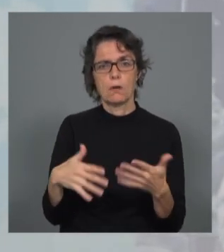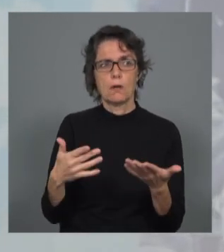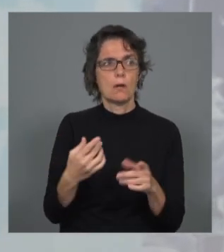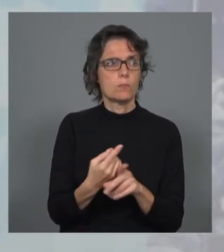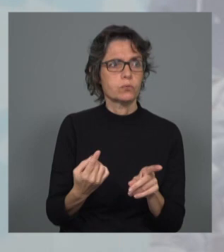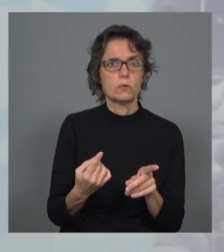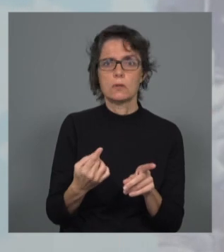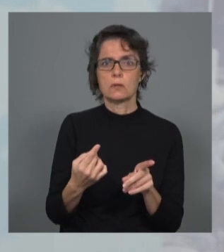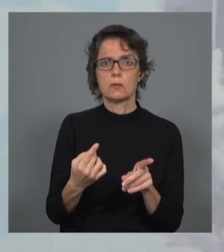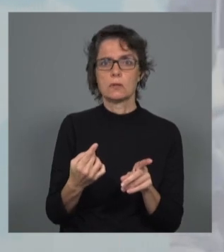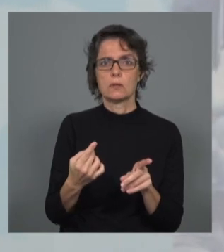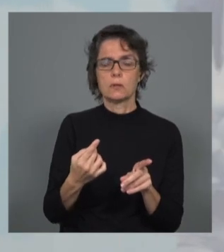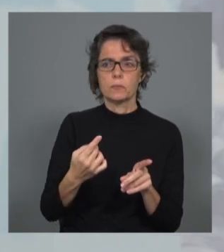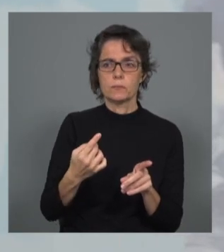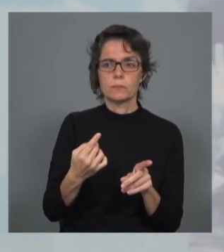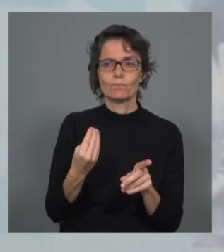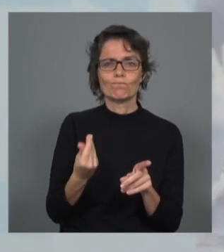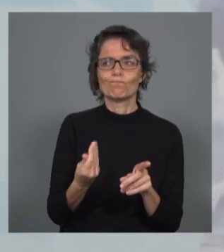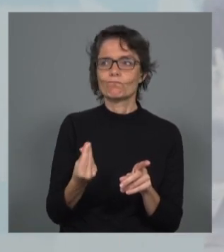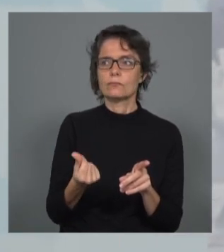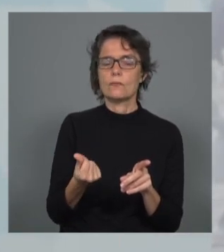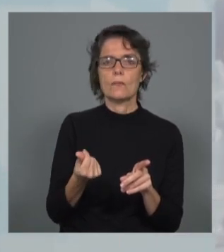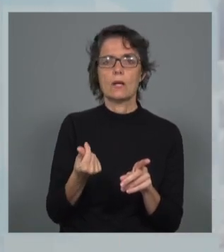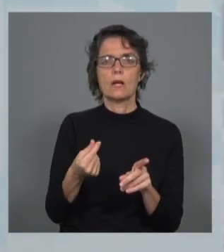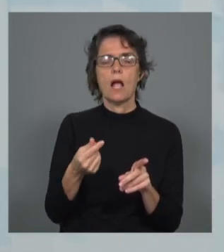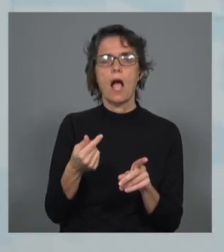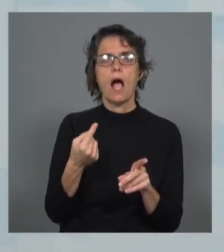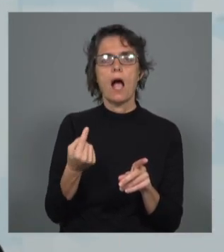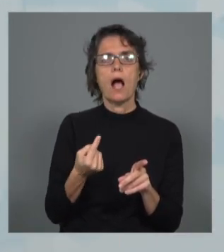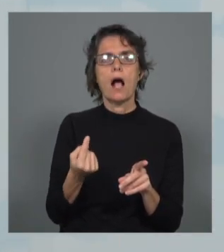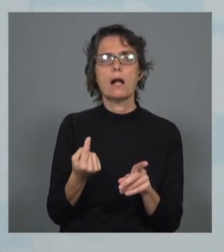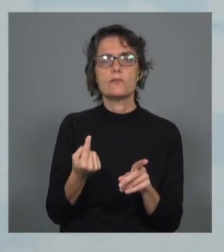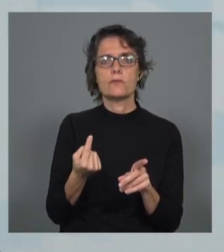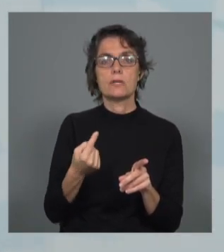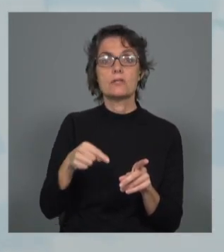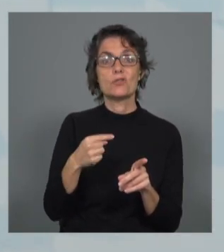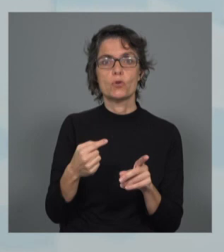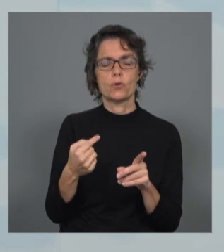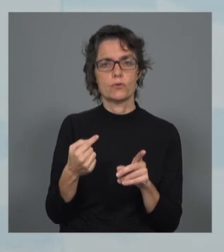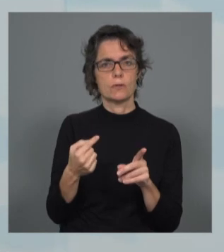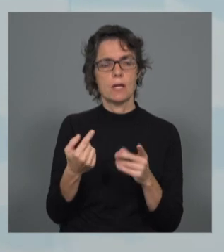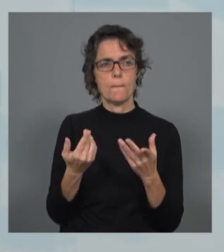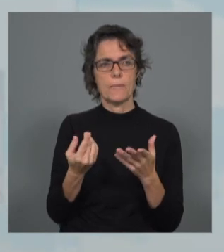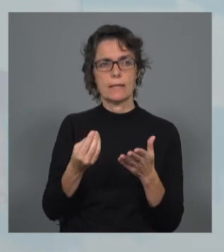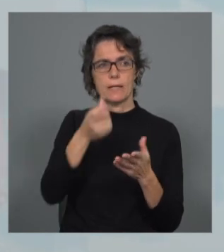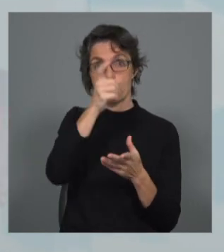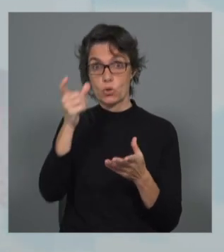vista até para termos quadros à altura que sejam